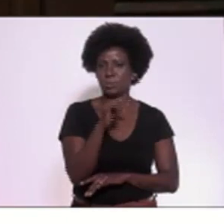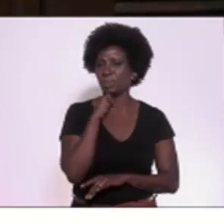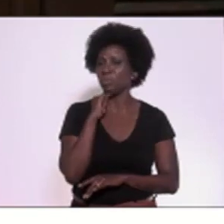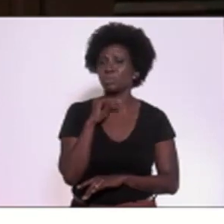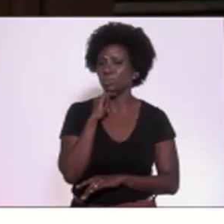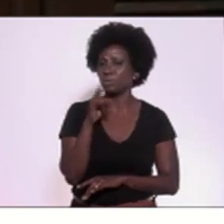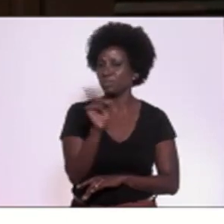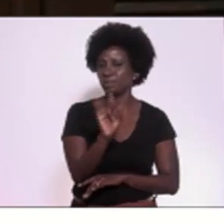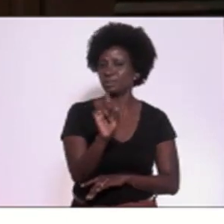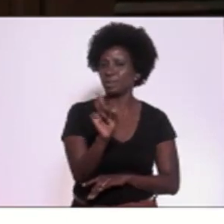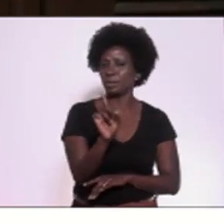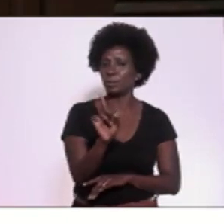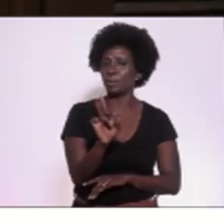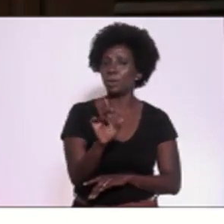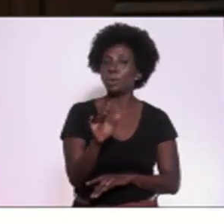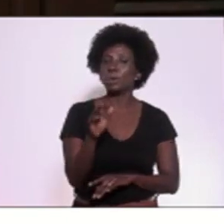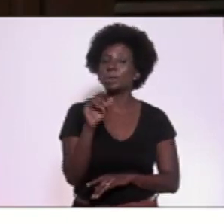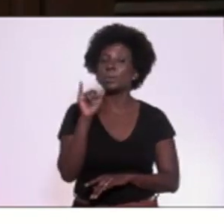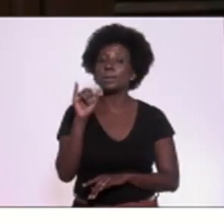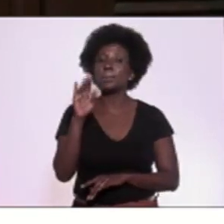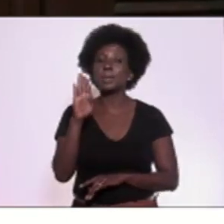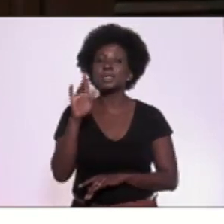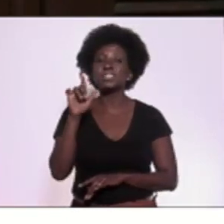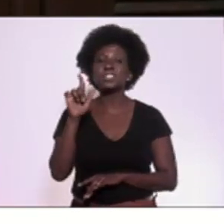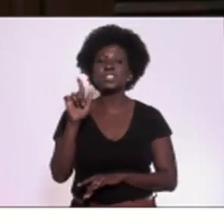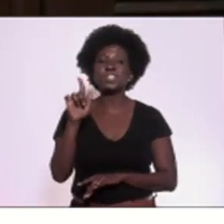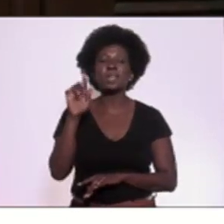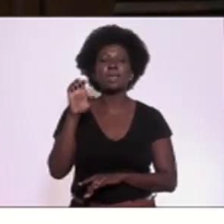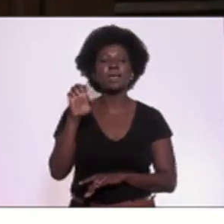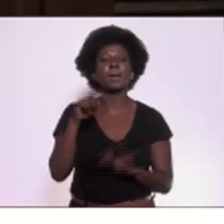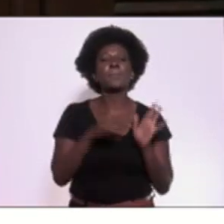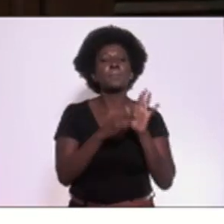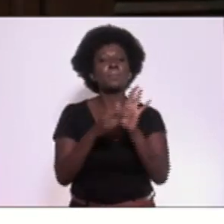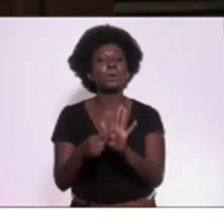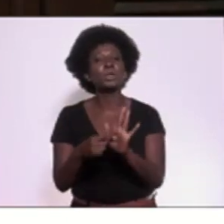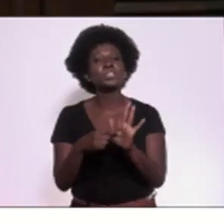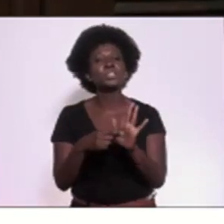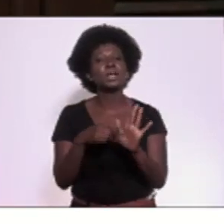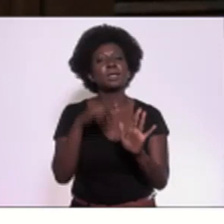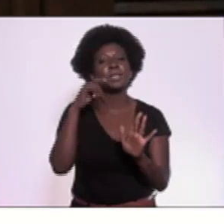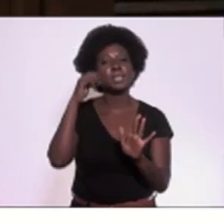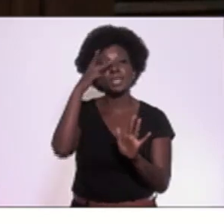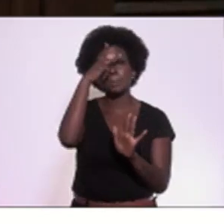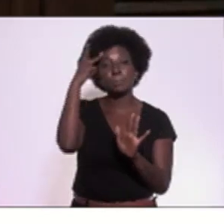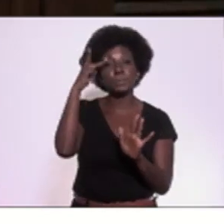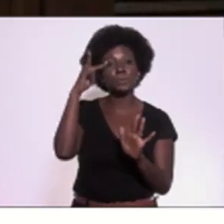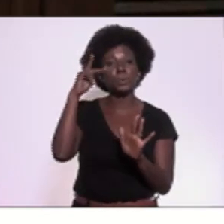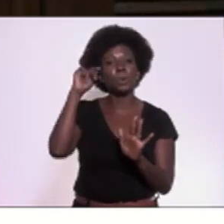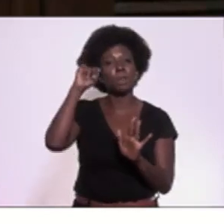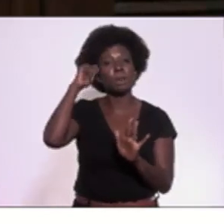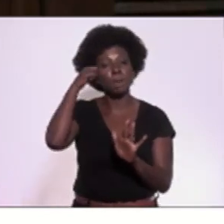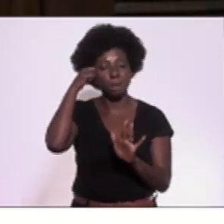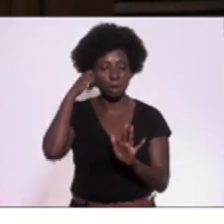né? O que o IBGE nos diz é que um homem, por hora, uma pessoa negra ganha